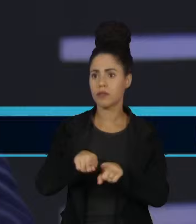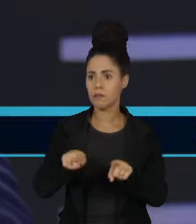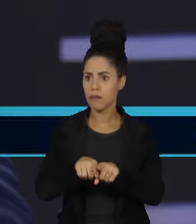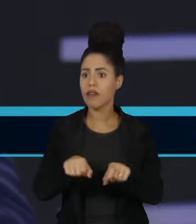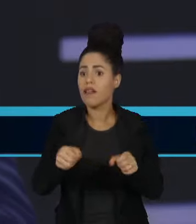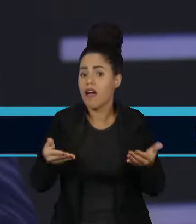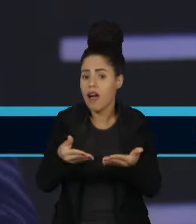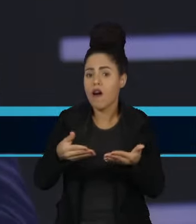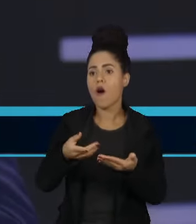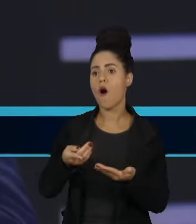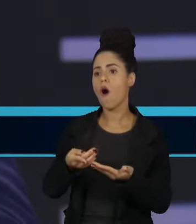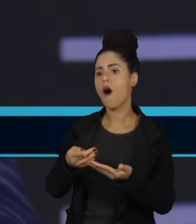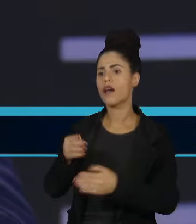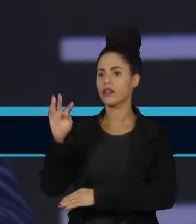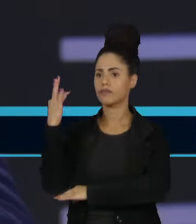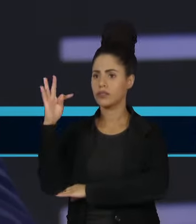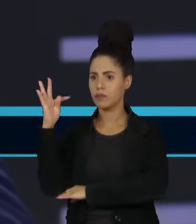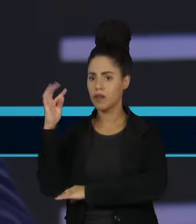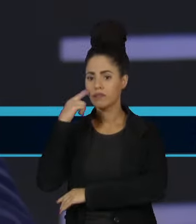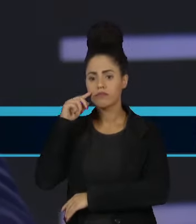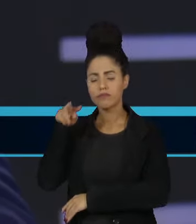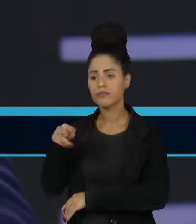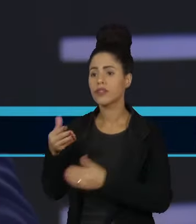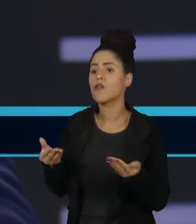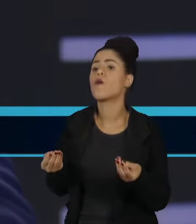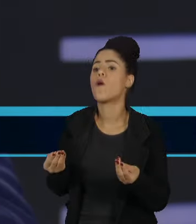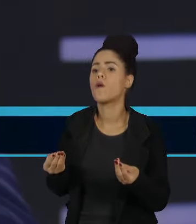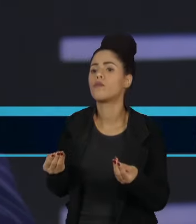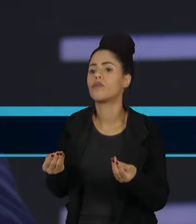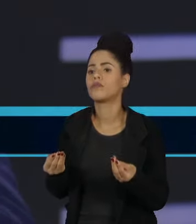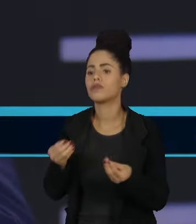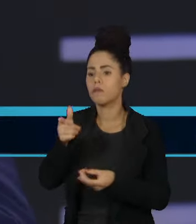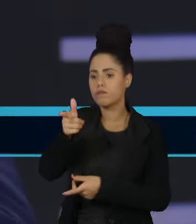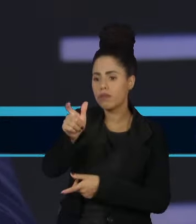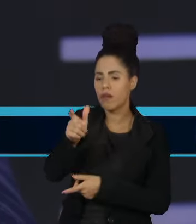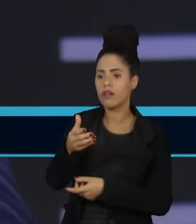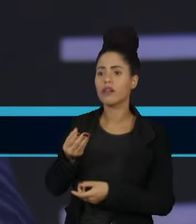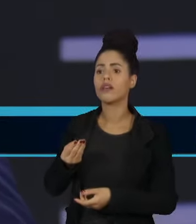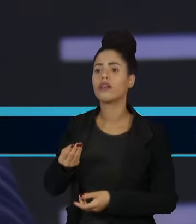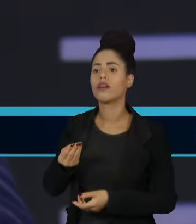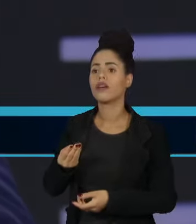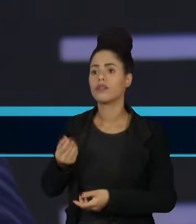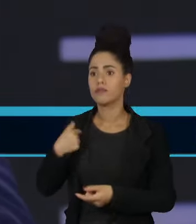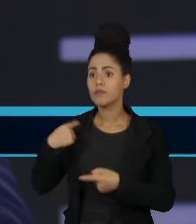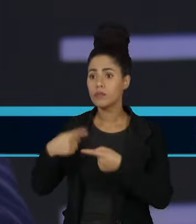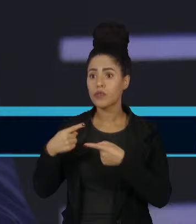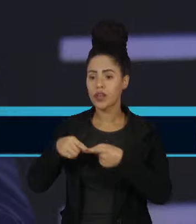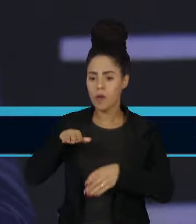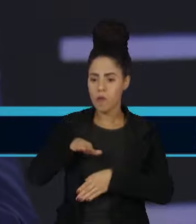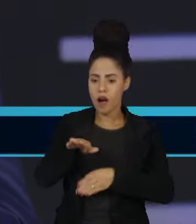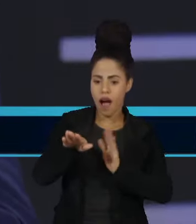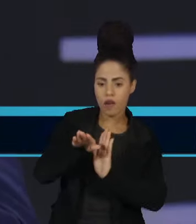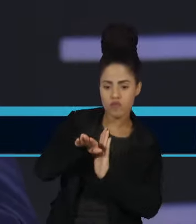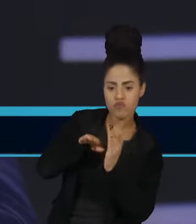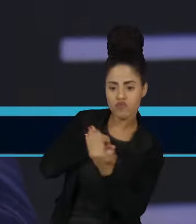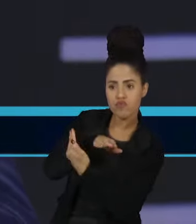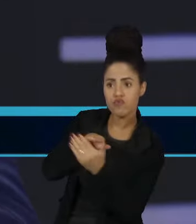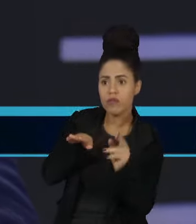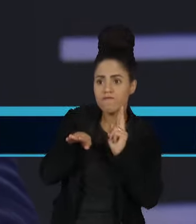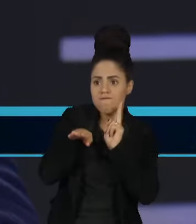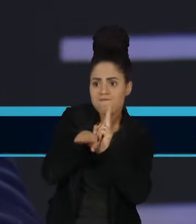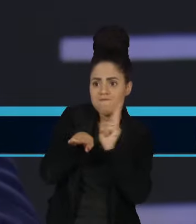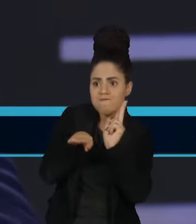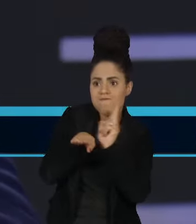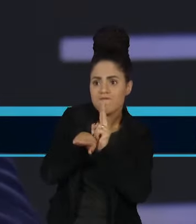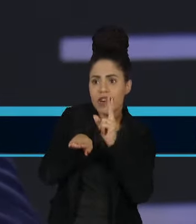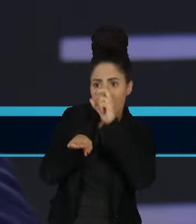Serra, o prefeito candidato a reeleição podia ter sido fuzilado, né? Só salvou porque o carro era blindado. Dizem alguns que tem a questão do